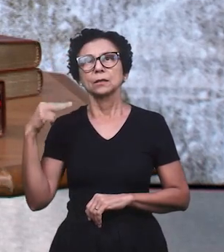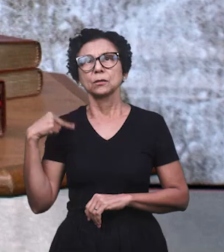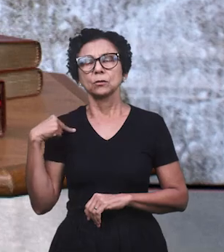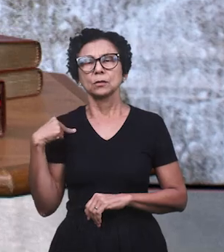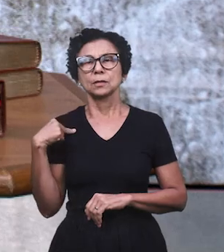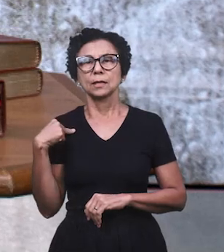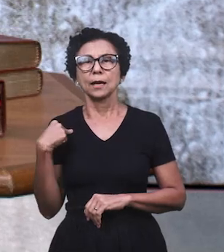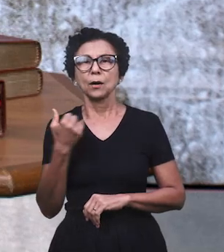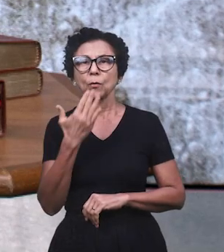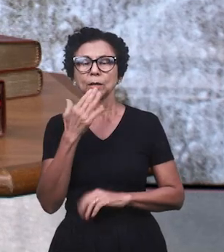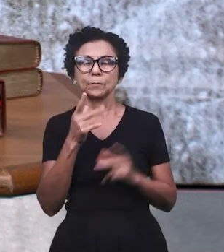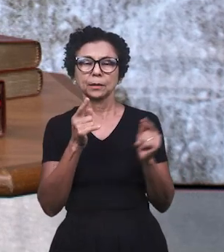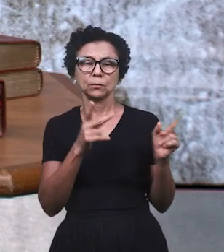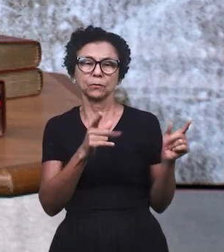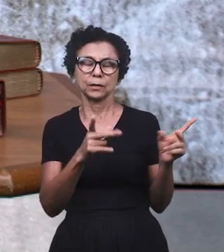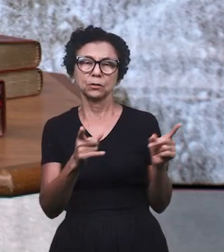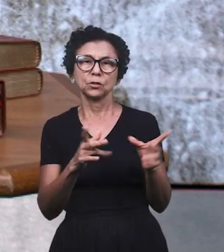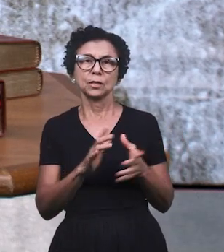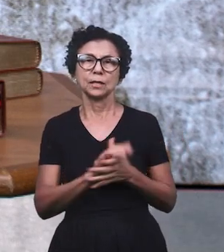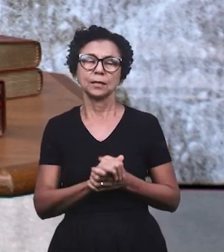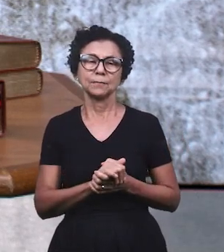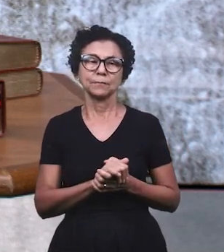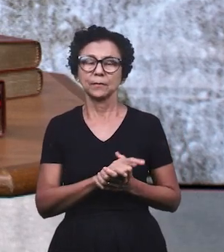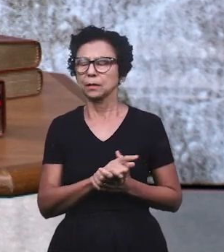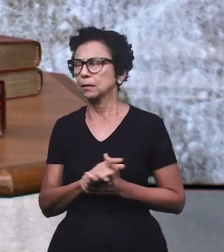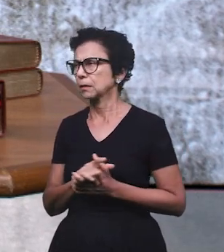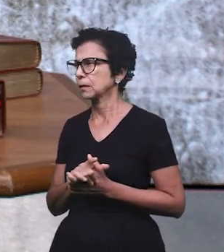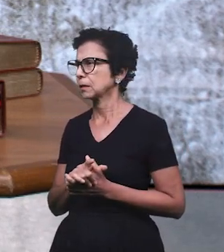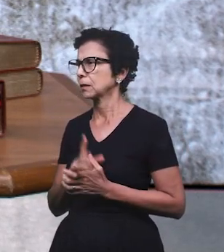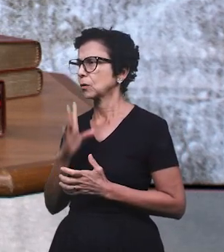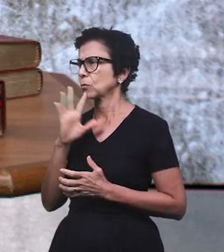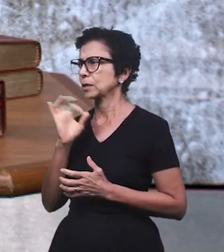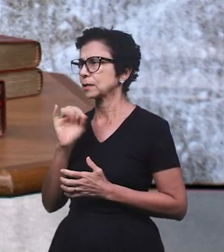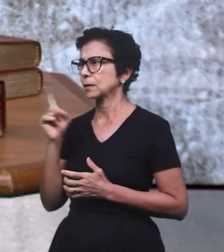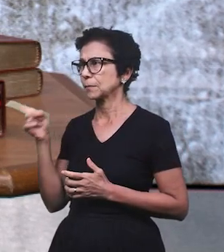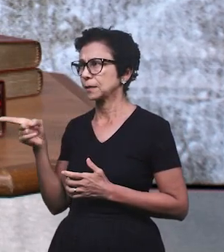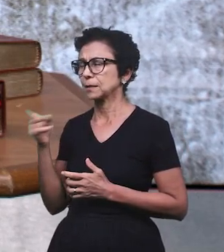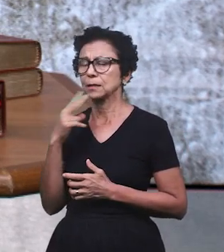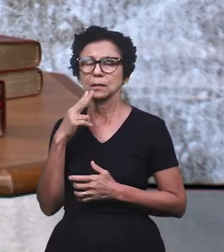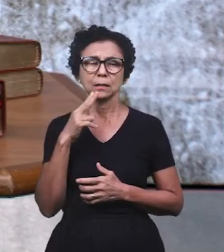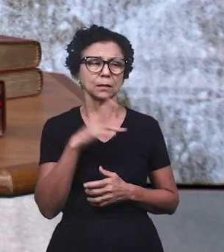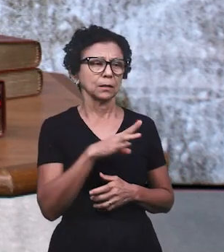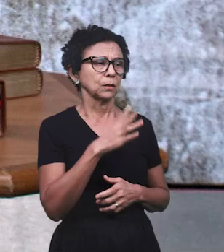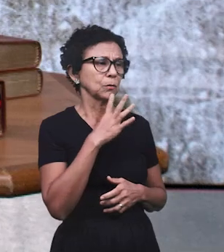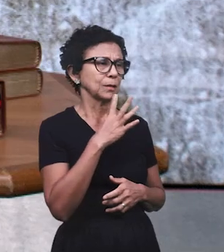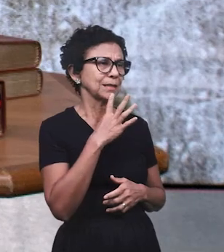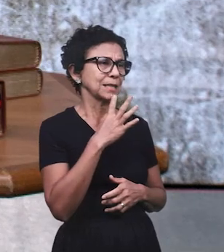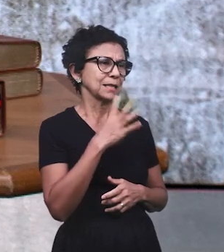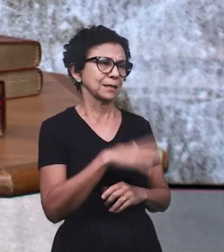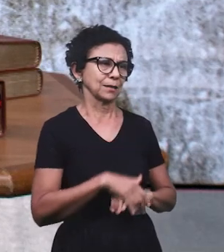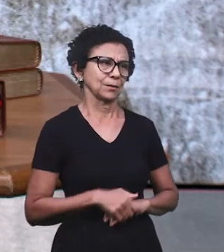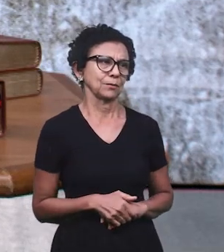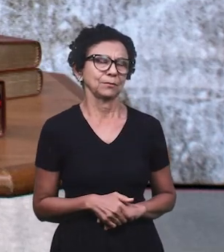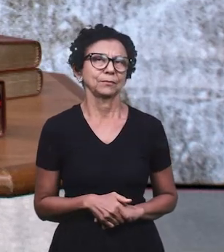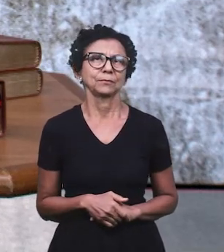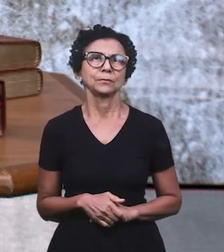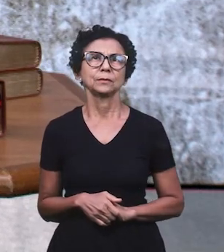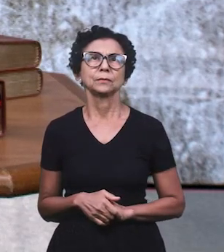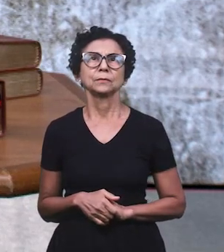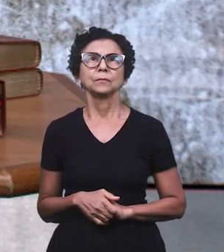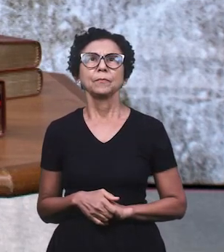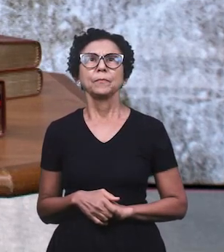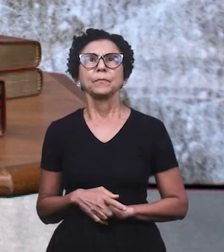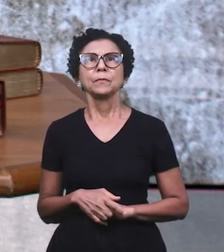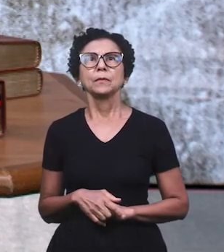José, e José os conheceu. E eles conversaram entre si, porque José não revelou que os tinha